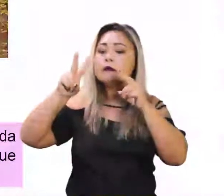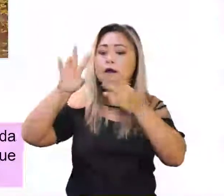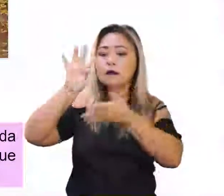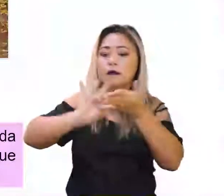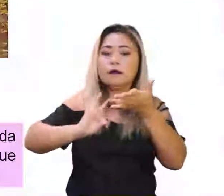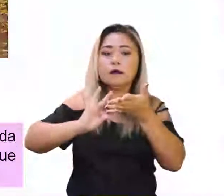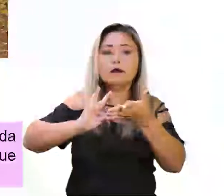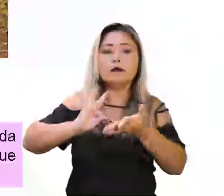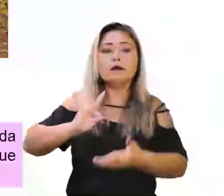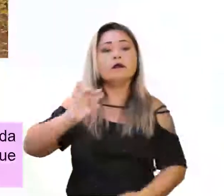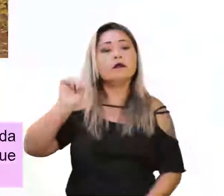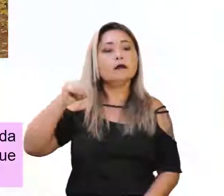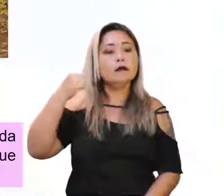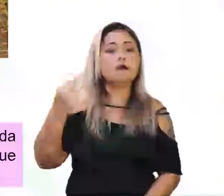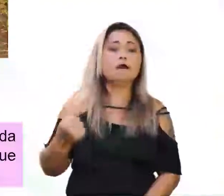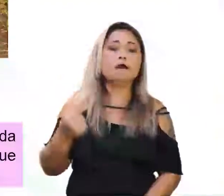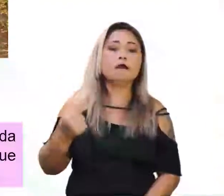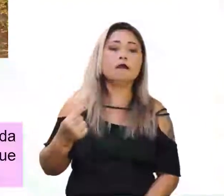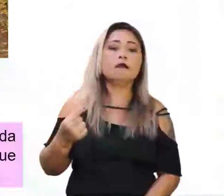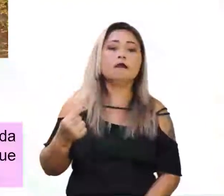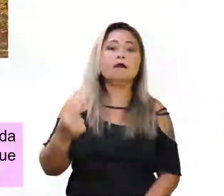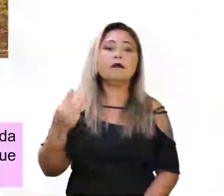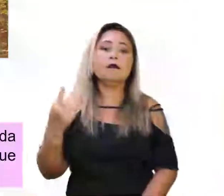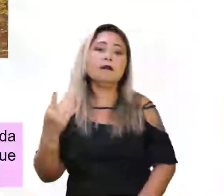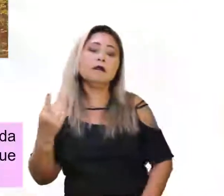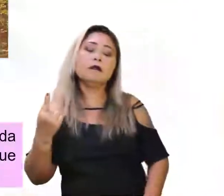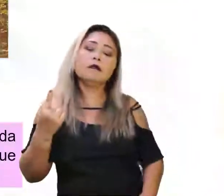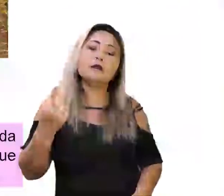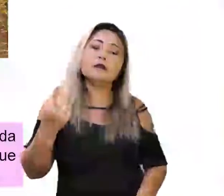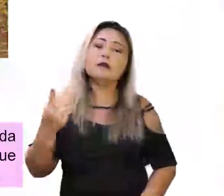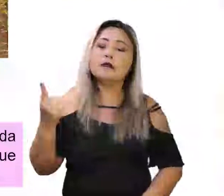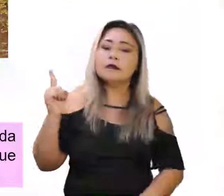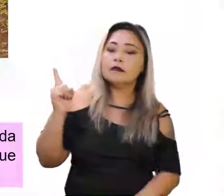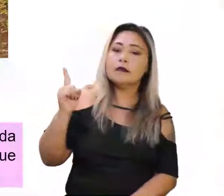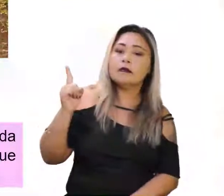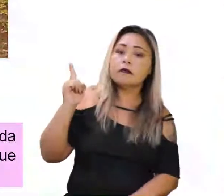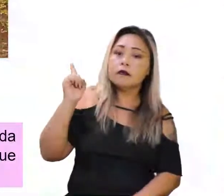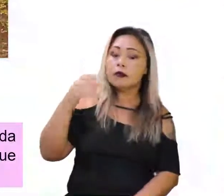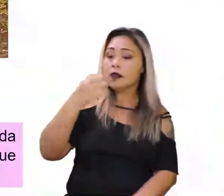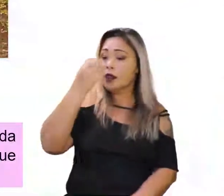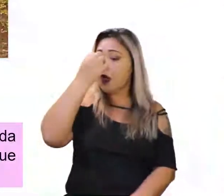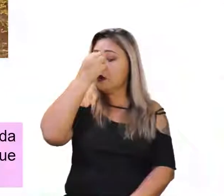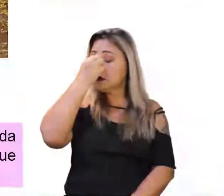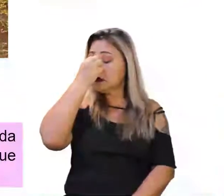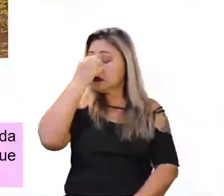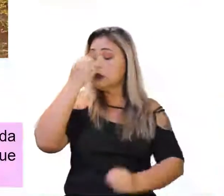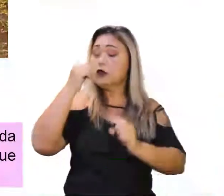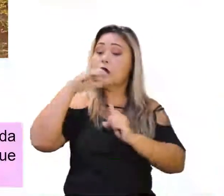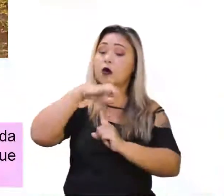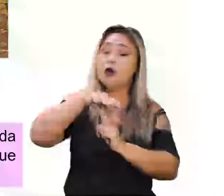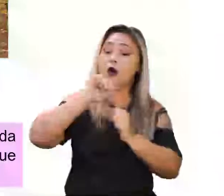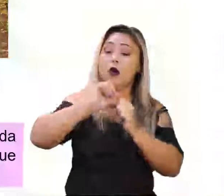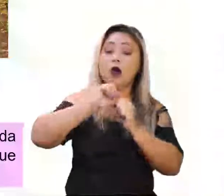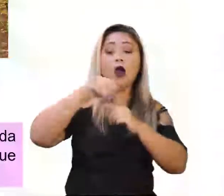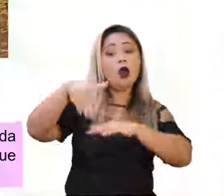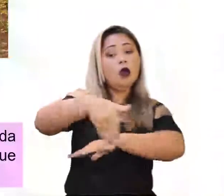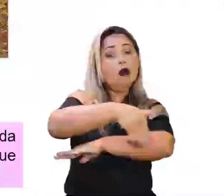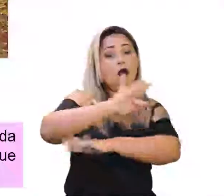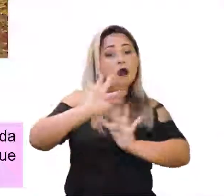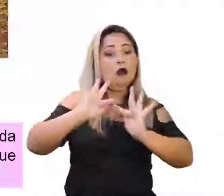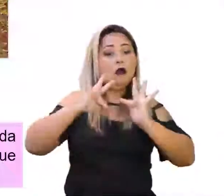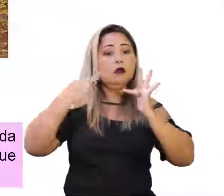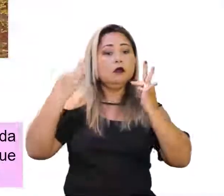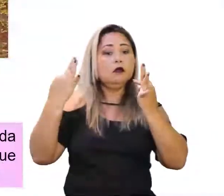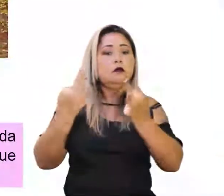Vamos para o próximo tema, né, que é a arte circense. O circo, a rua e a família. A